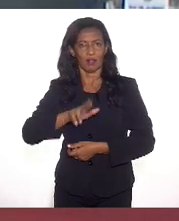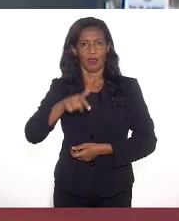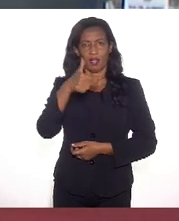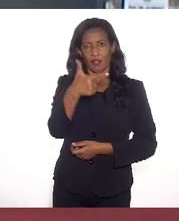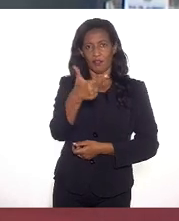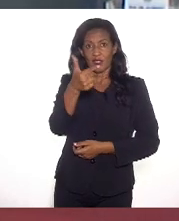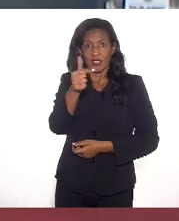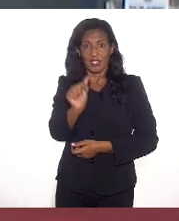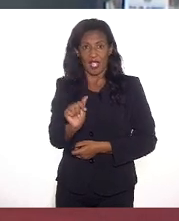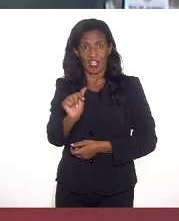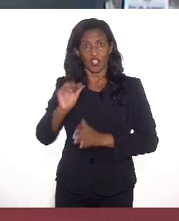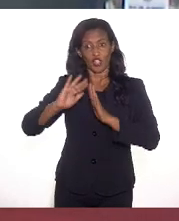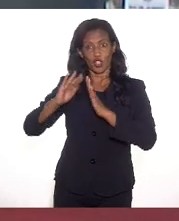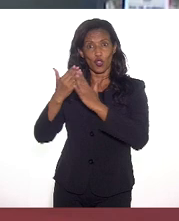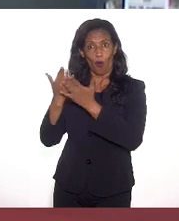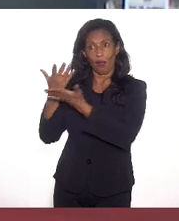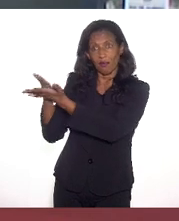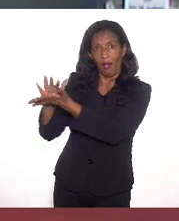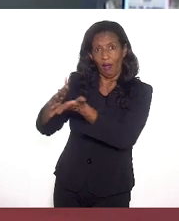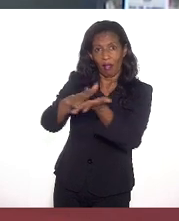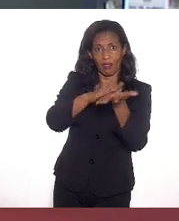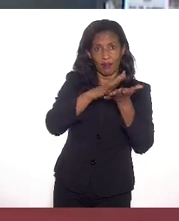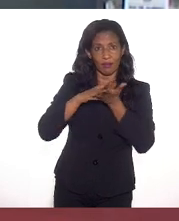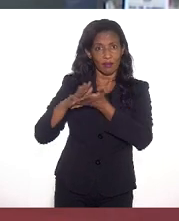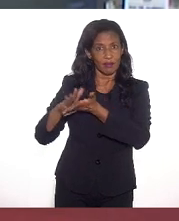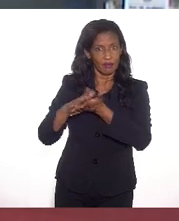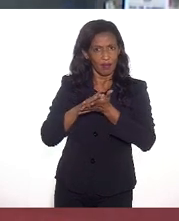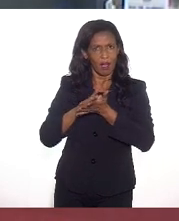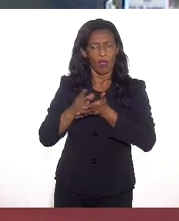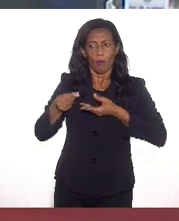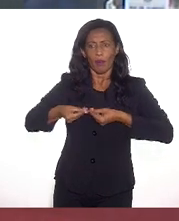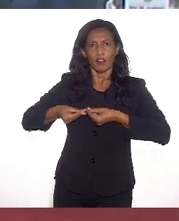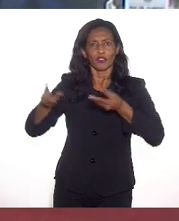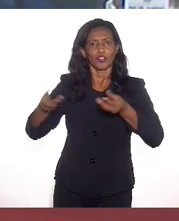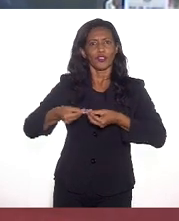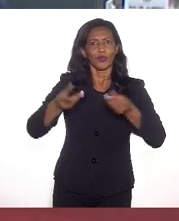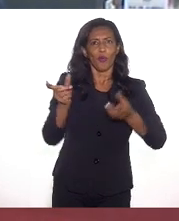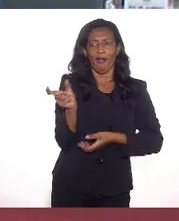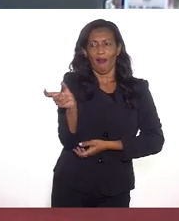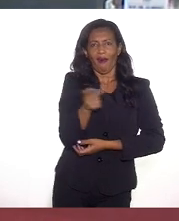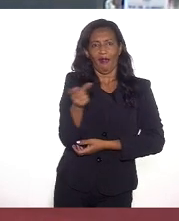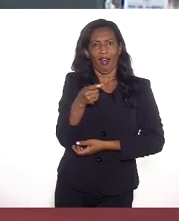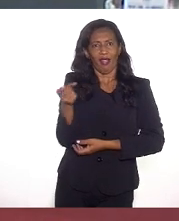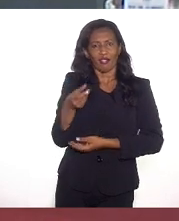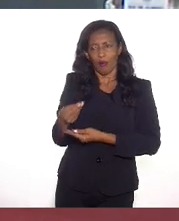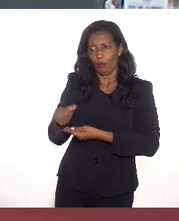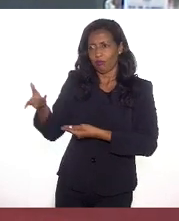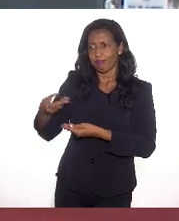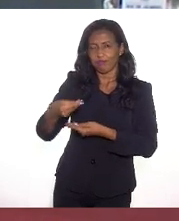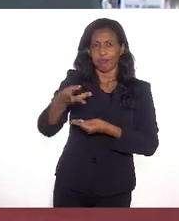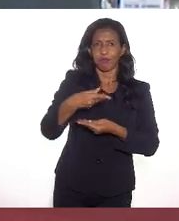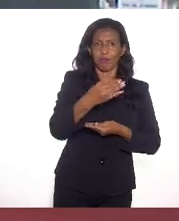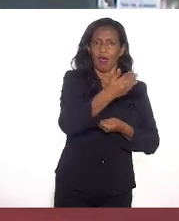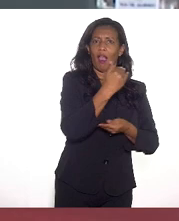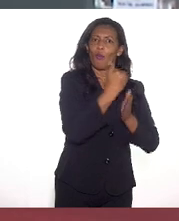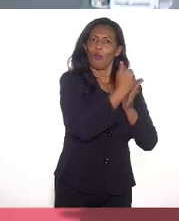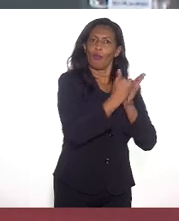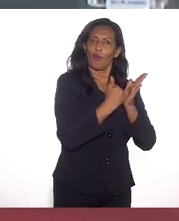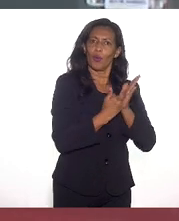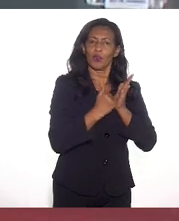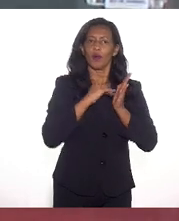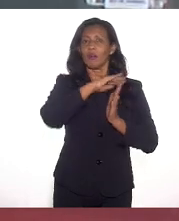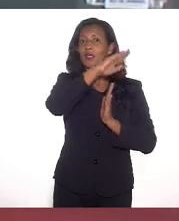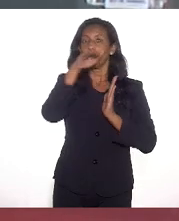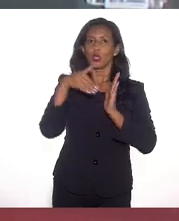27 quadras das escolas de samba para promover a distribuição dos cartões aos beneficiários do programa em